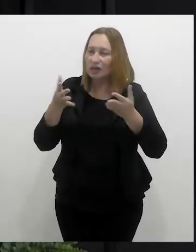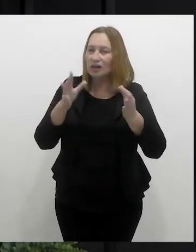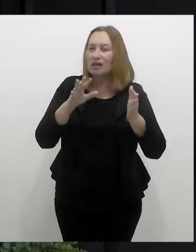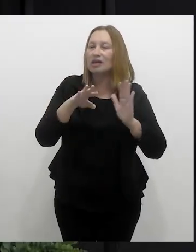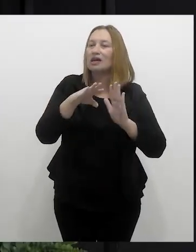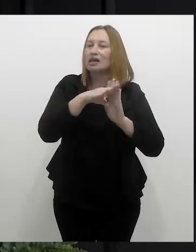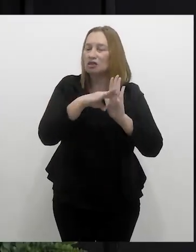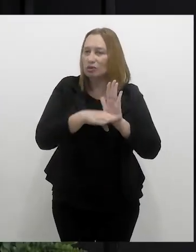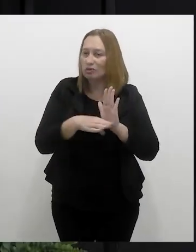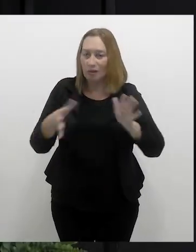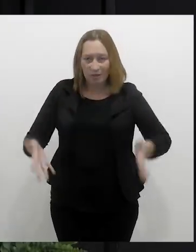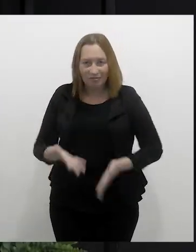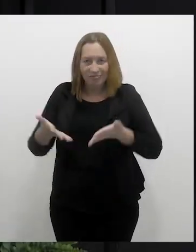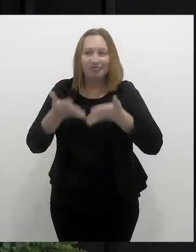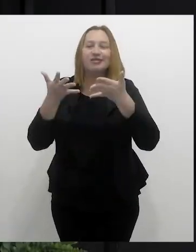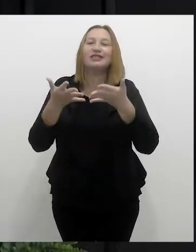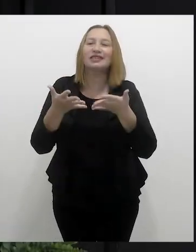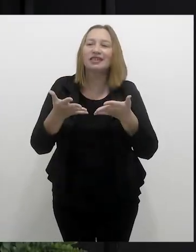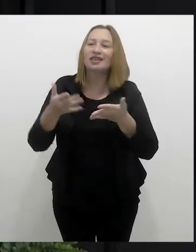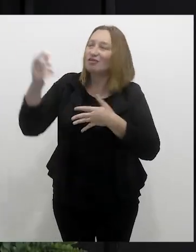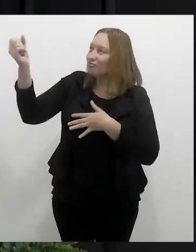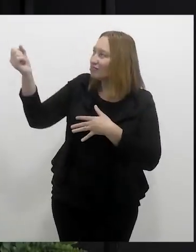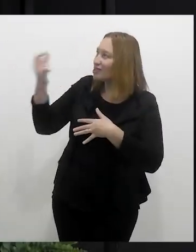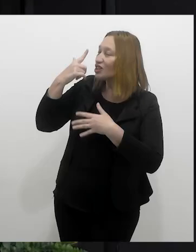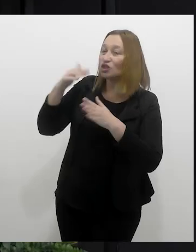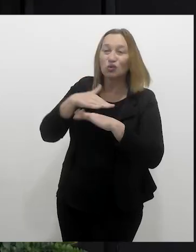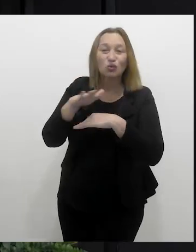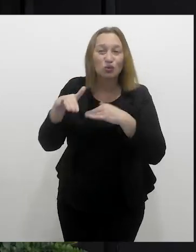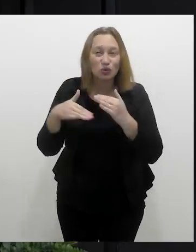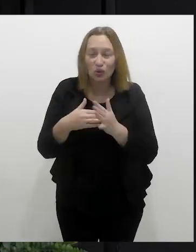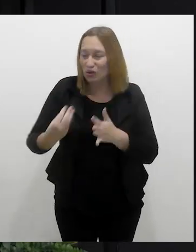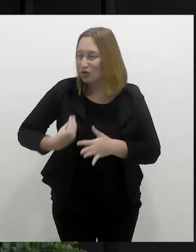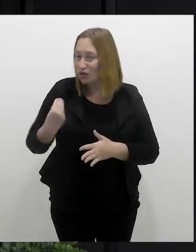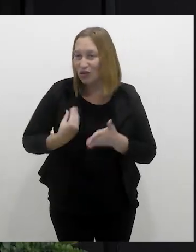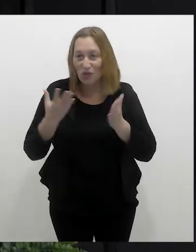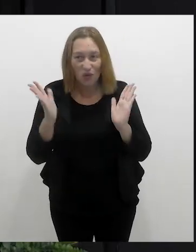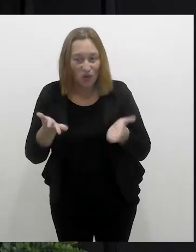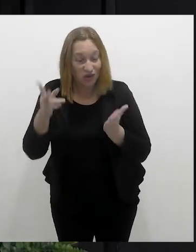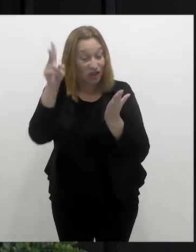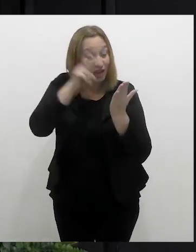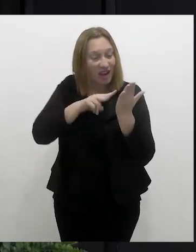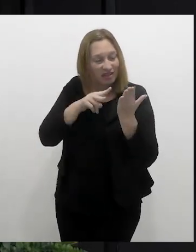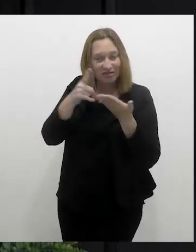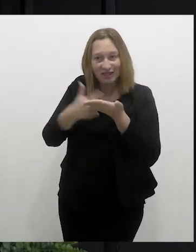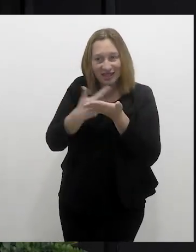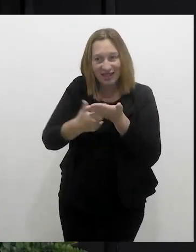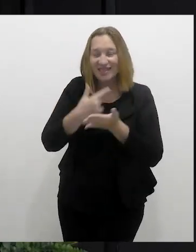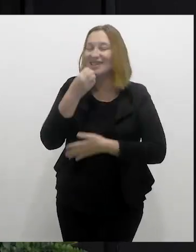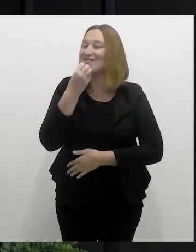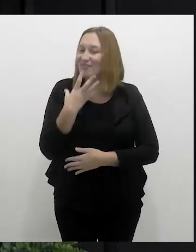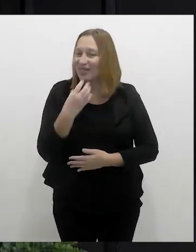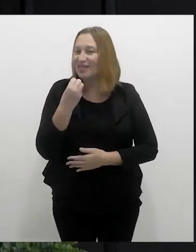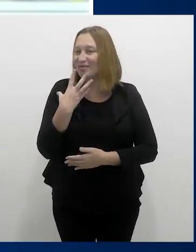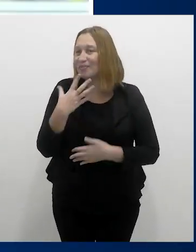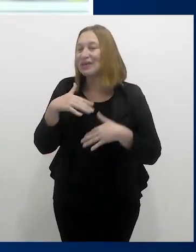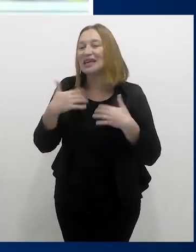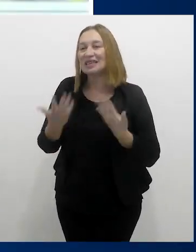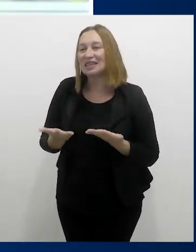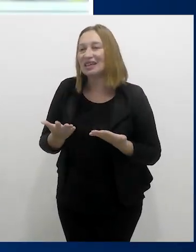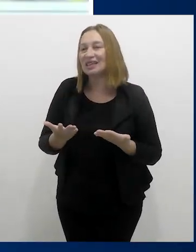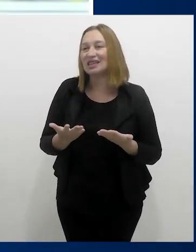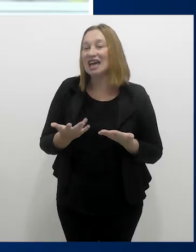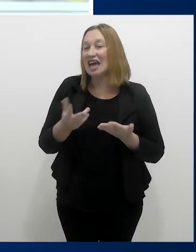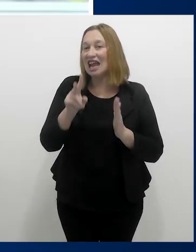Esse programa é um programa inspiracional. Vamos sair daqui todos mais ricos hoje. ai, que bom, que